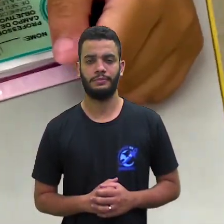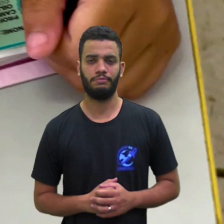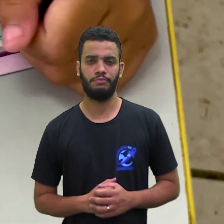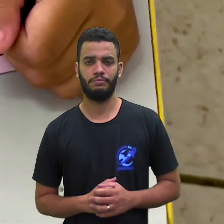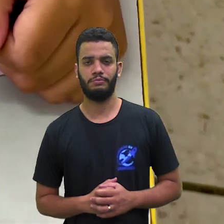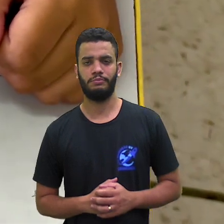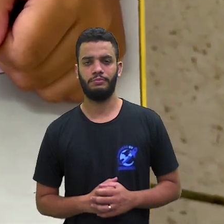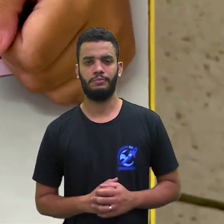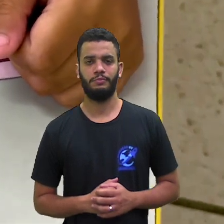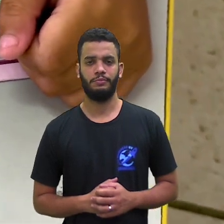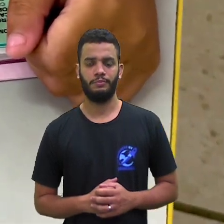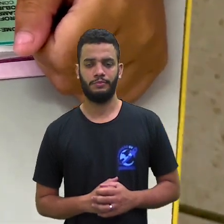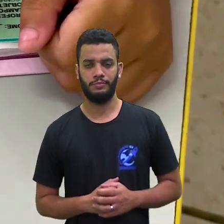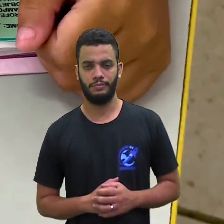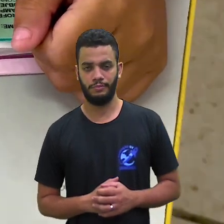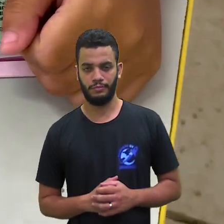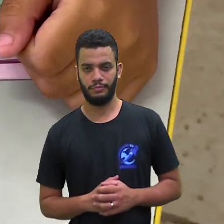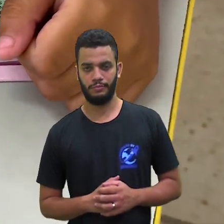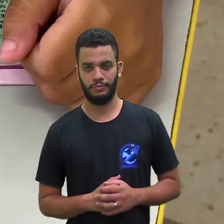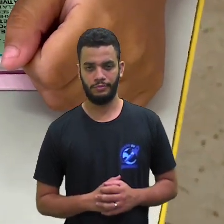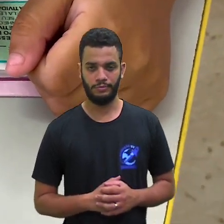Mu. M-U.